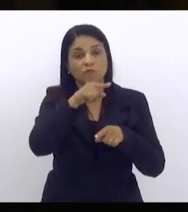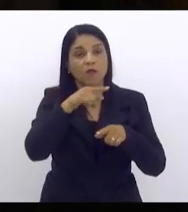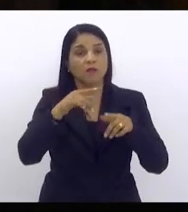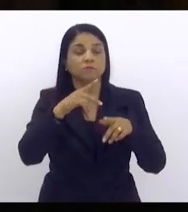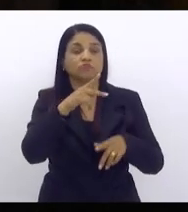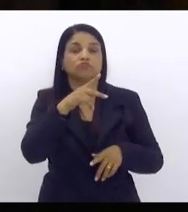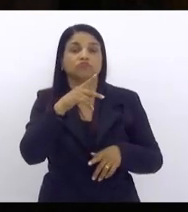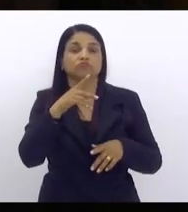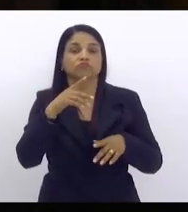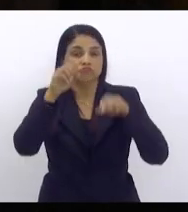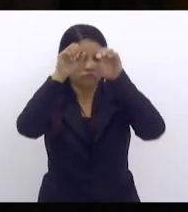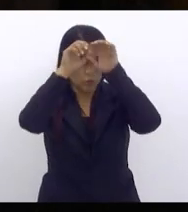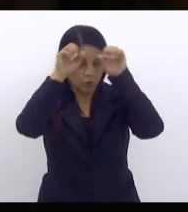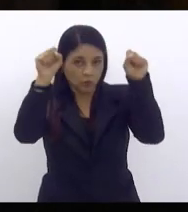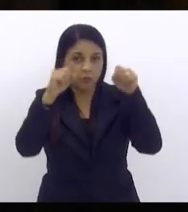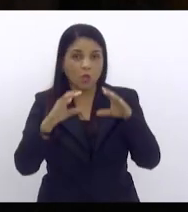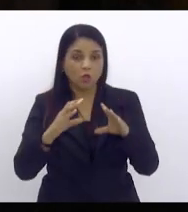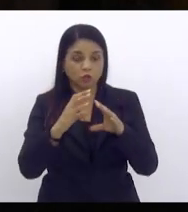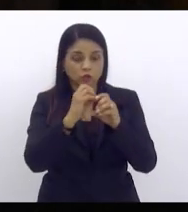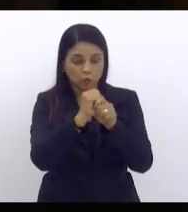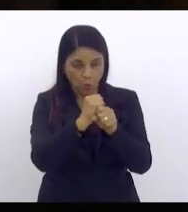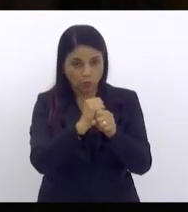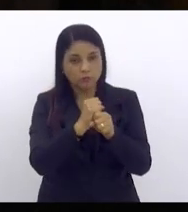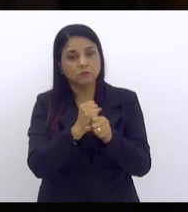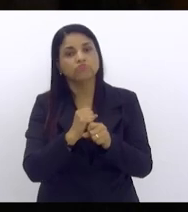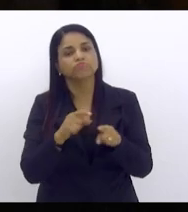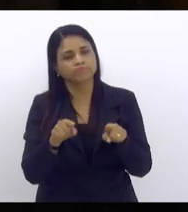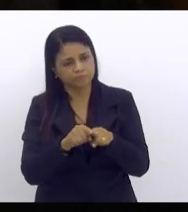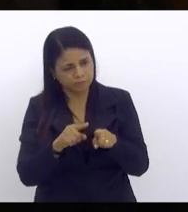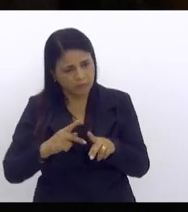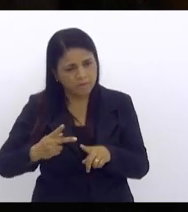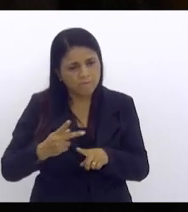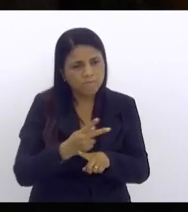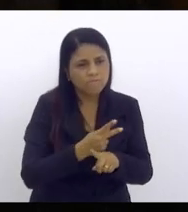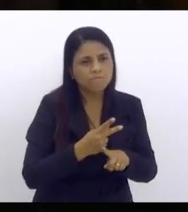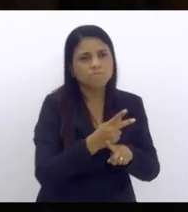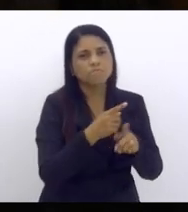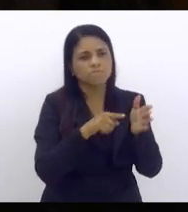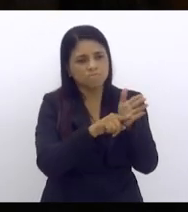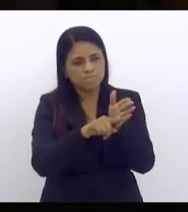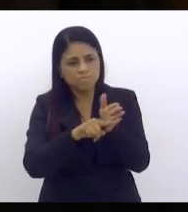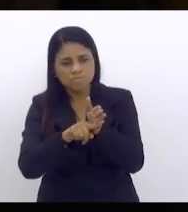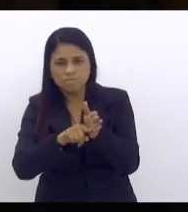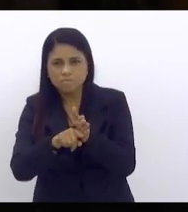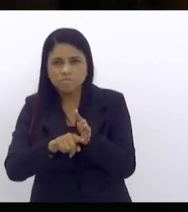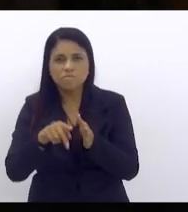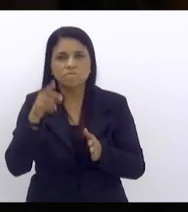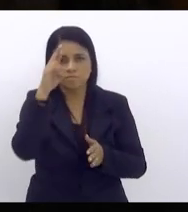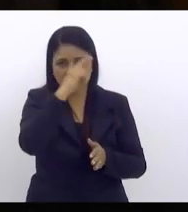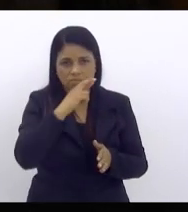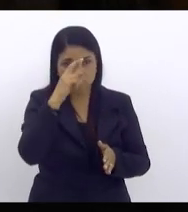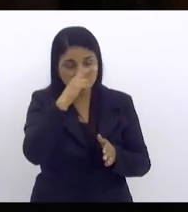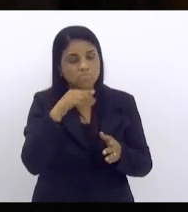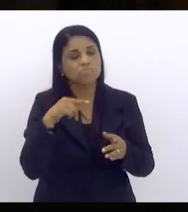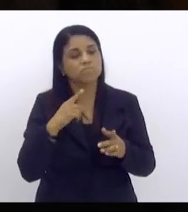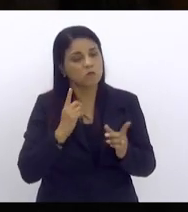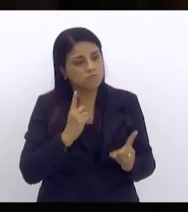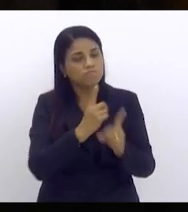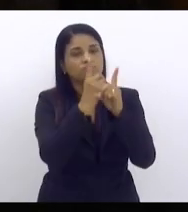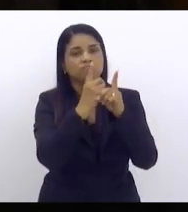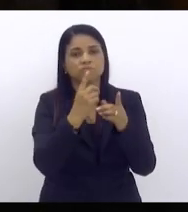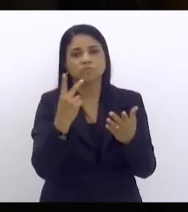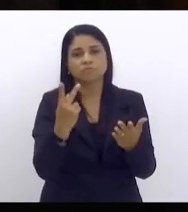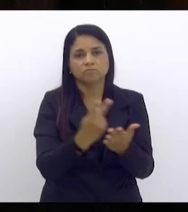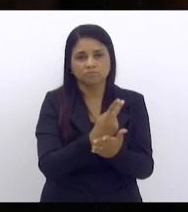à época, foi investigado, as irregularidades foram constatadas e